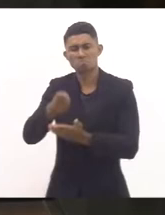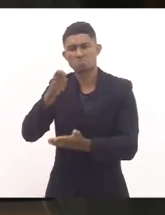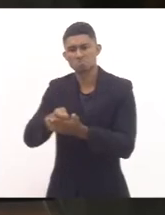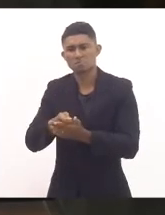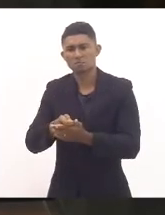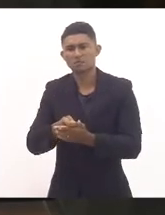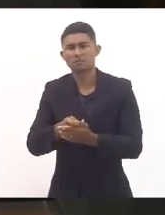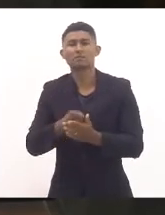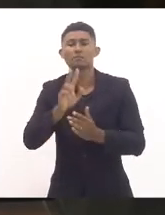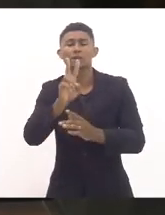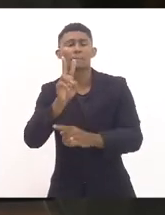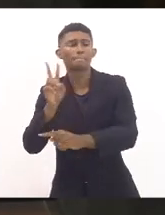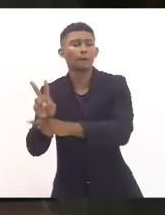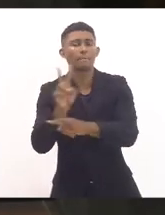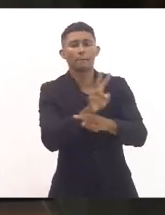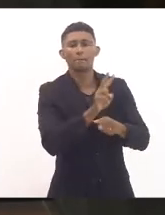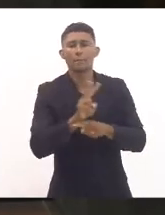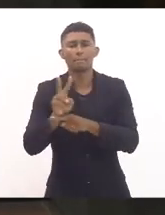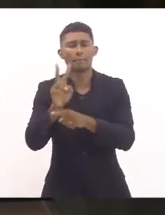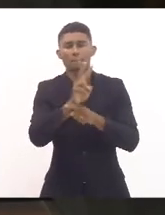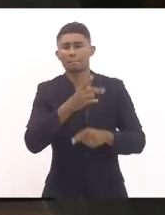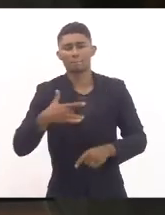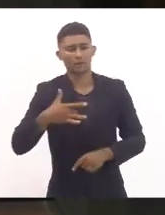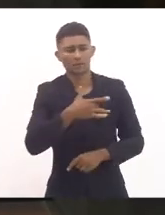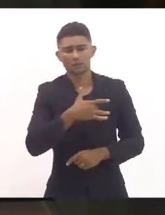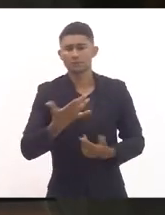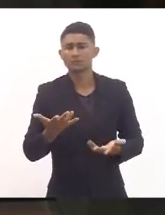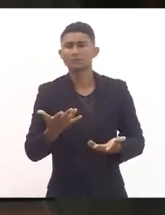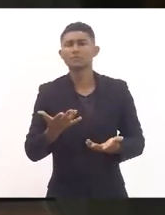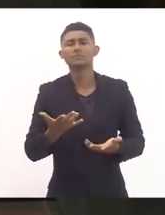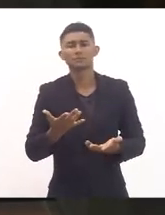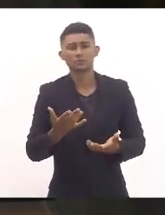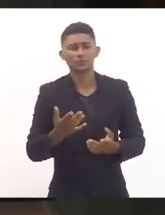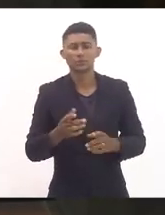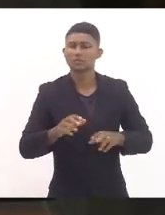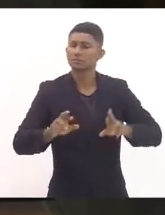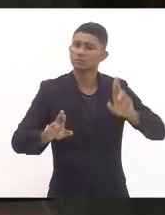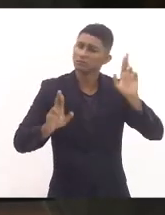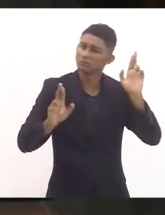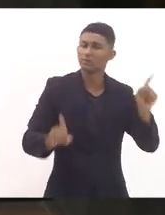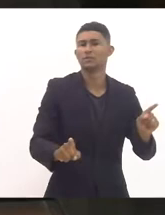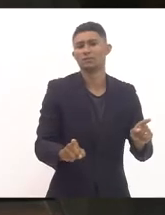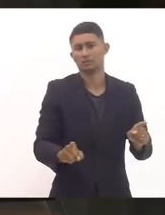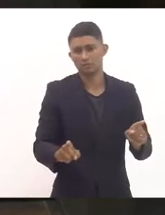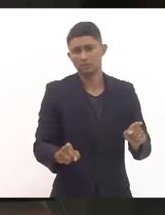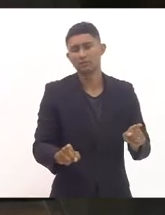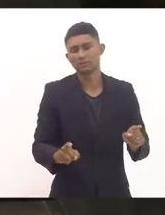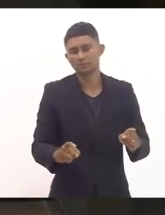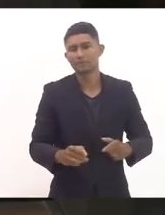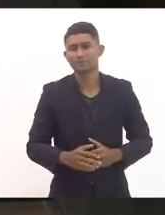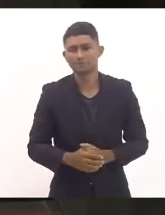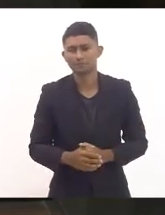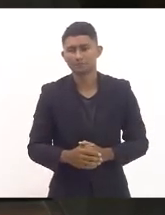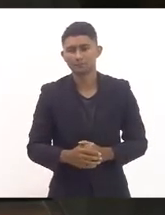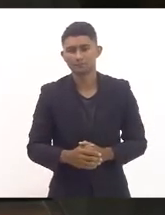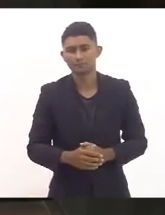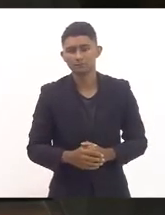da proteção da saúde. São duas coisas absolutamente distintas.